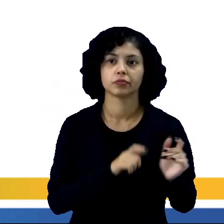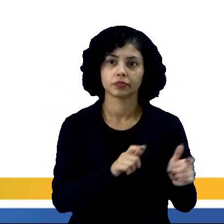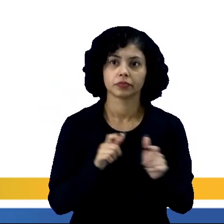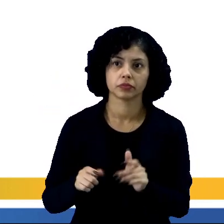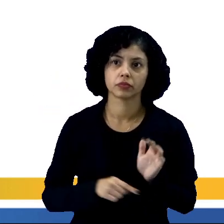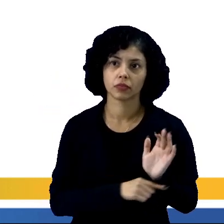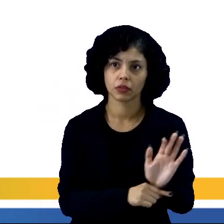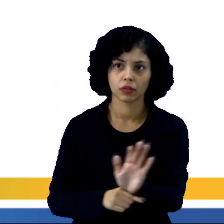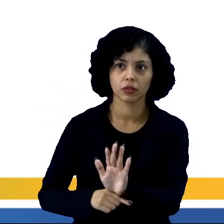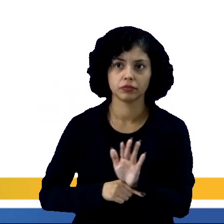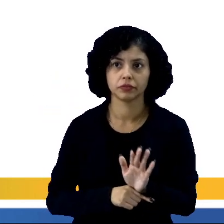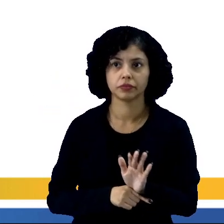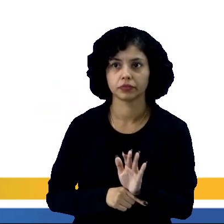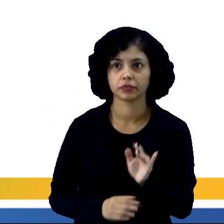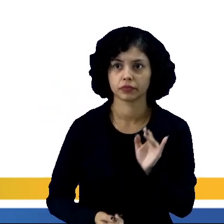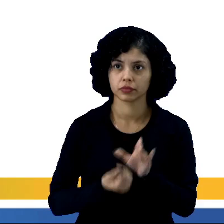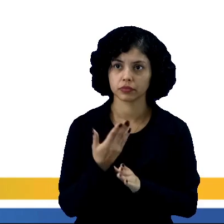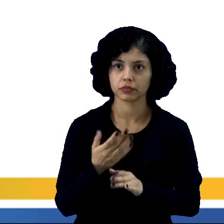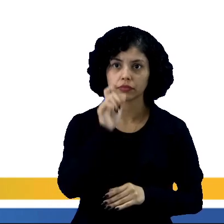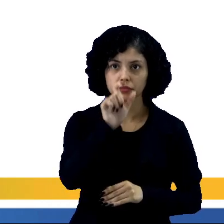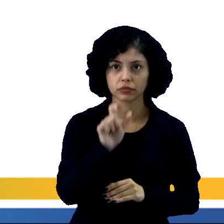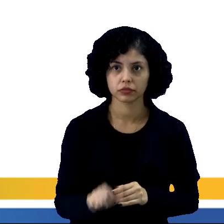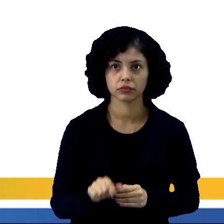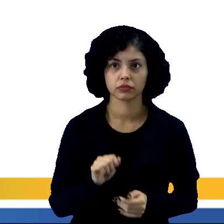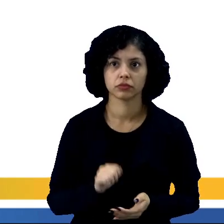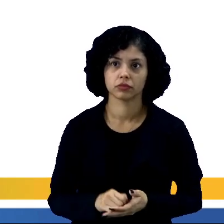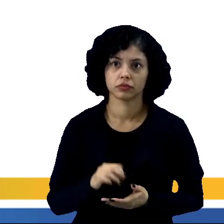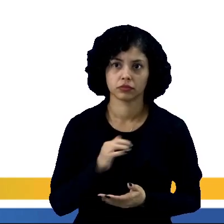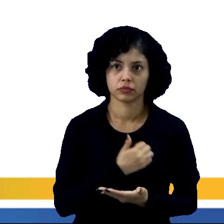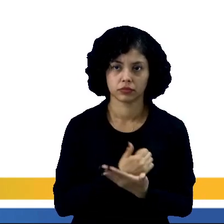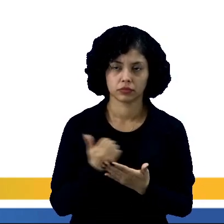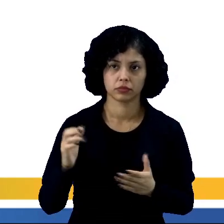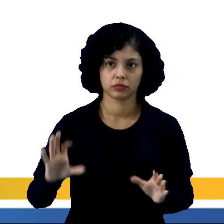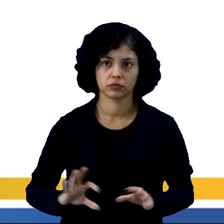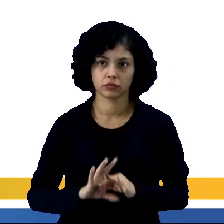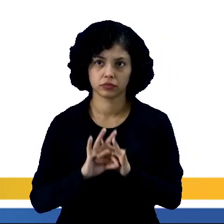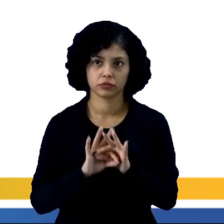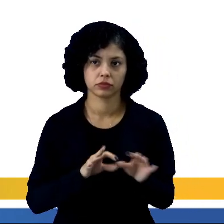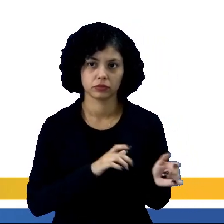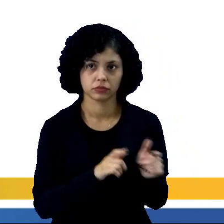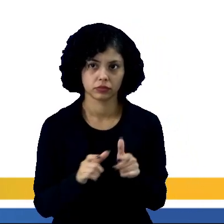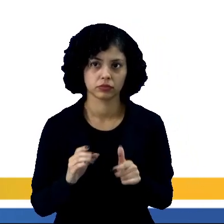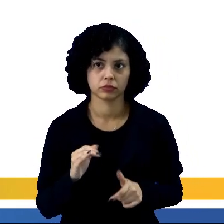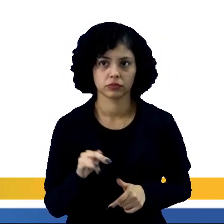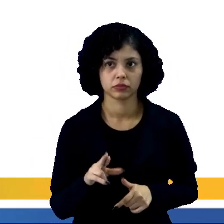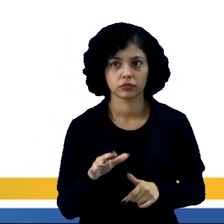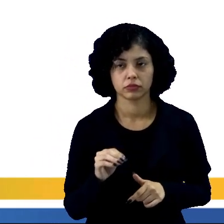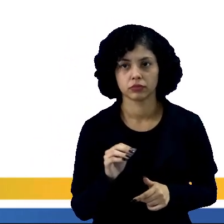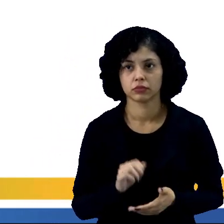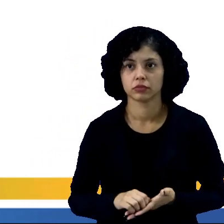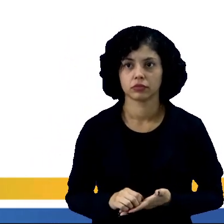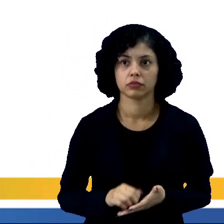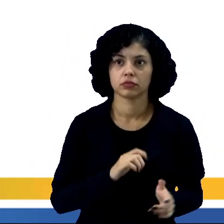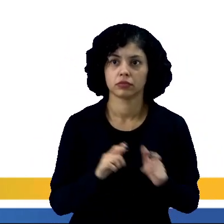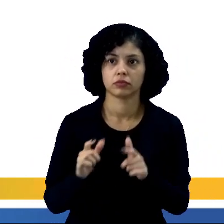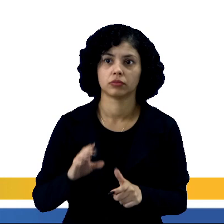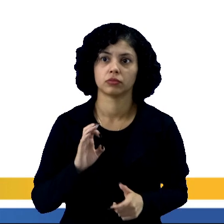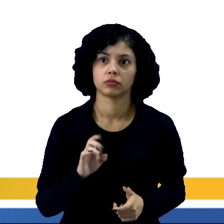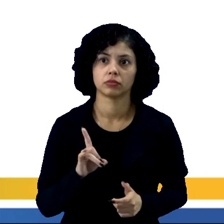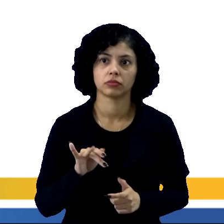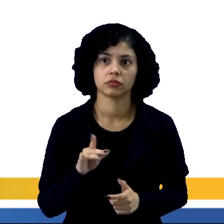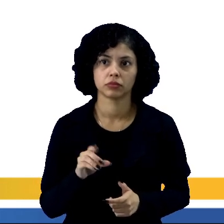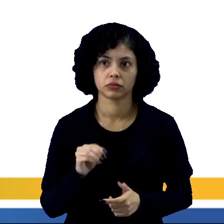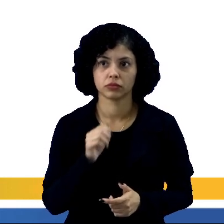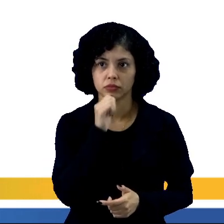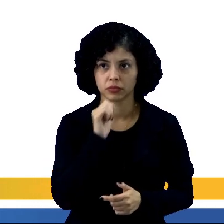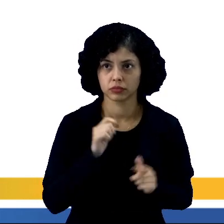espaço representado, né? Ambiente recriado pelos atores interligado à ação e ao espaço cênico. E o